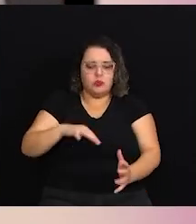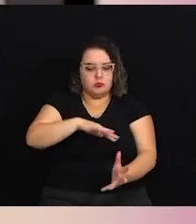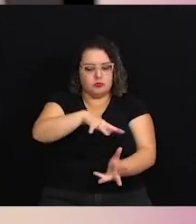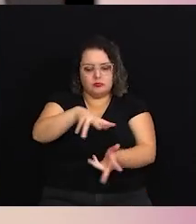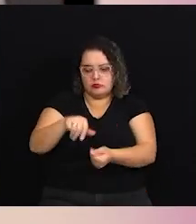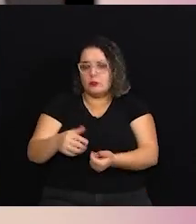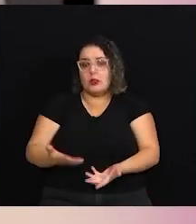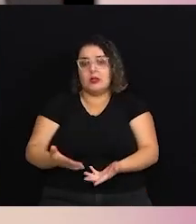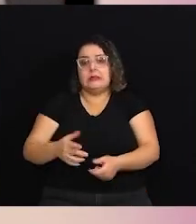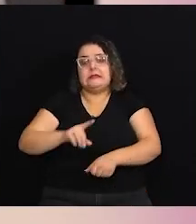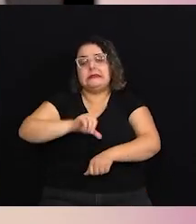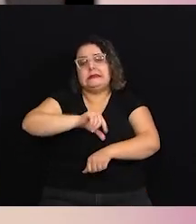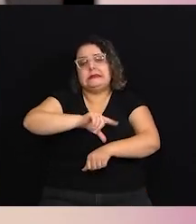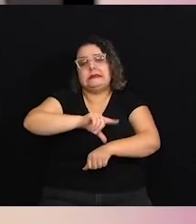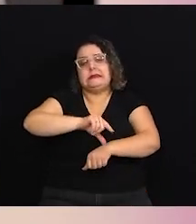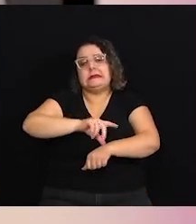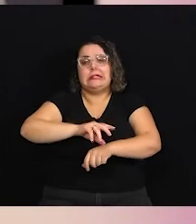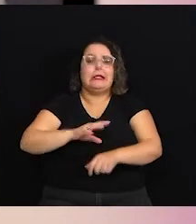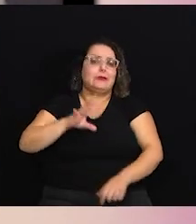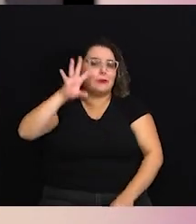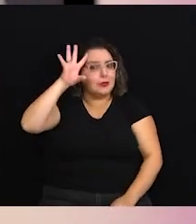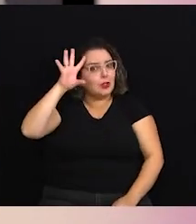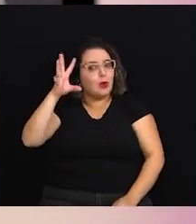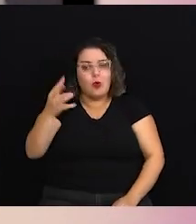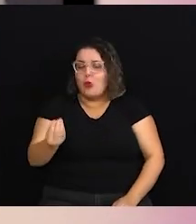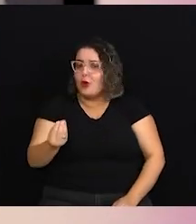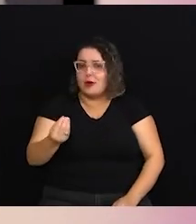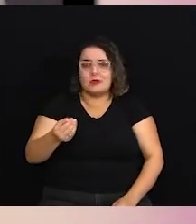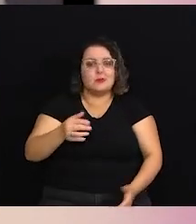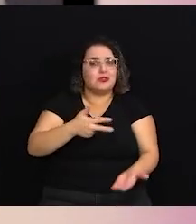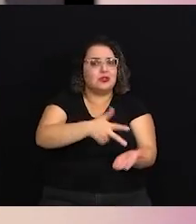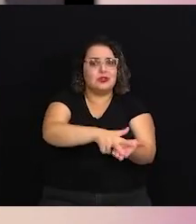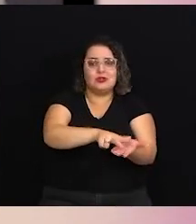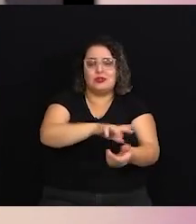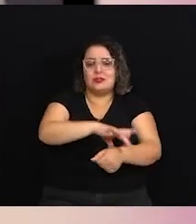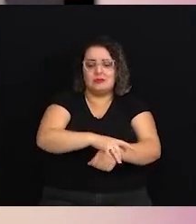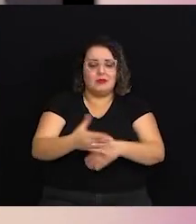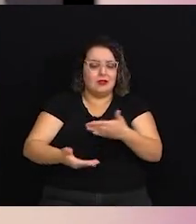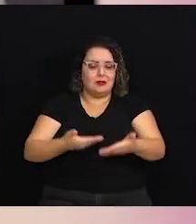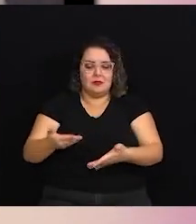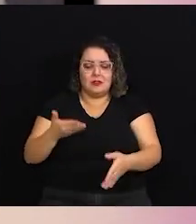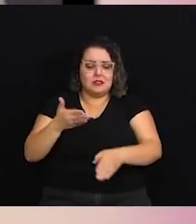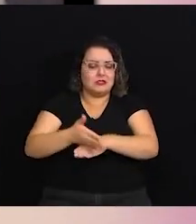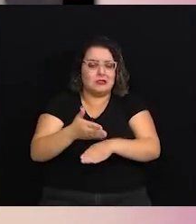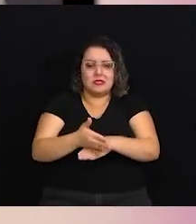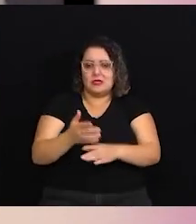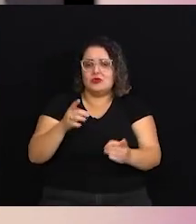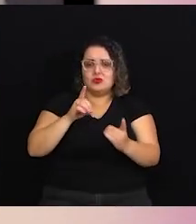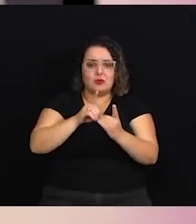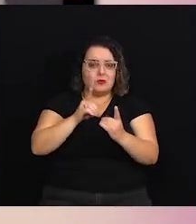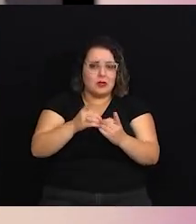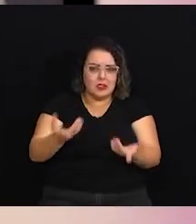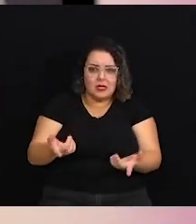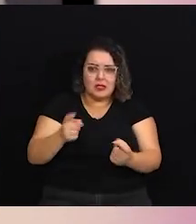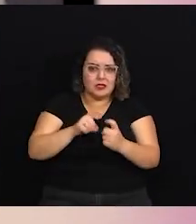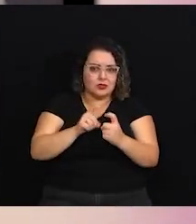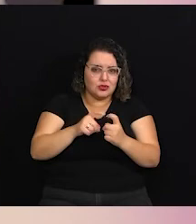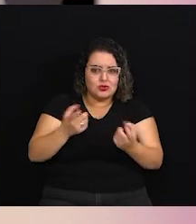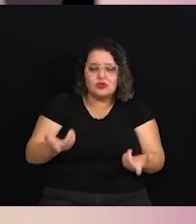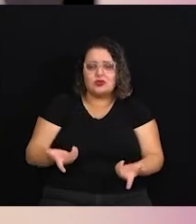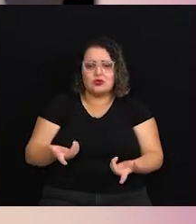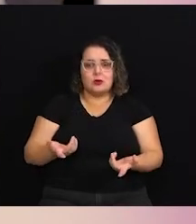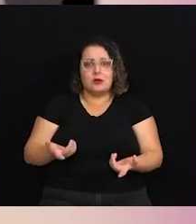planeta tá muito atrasado tá muito atrasar em termos de tratamento acesso médico Claro tem as suas